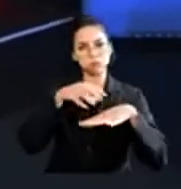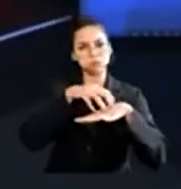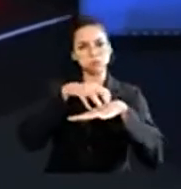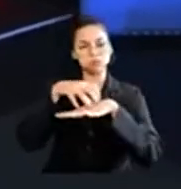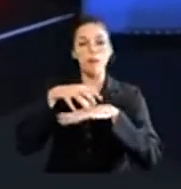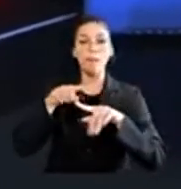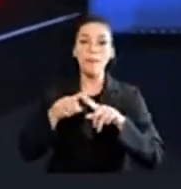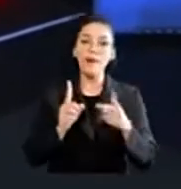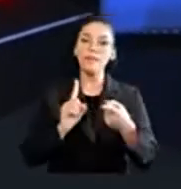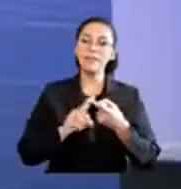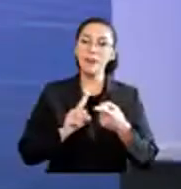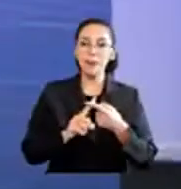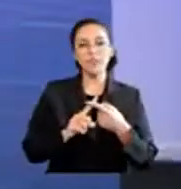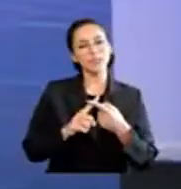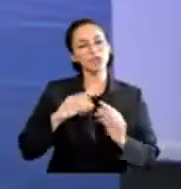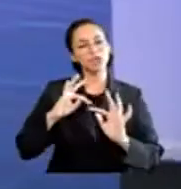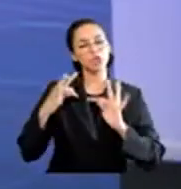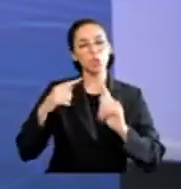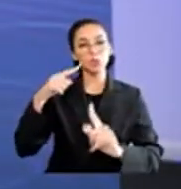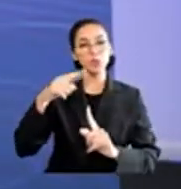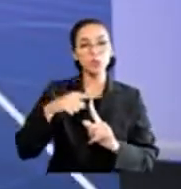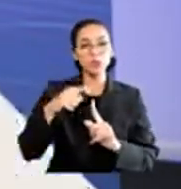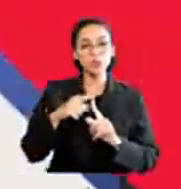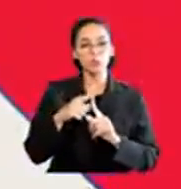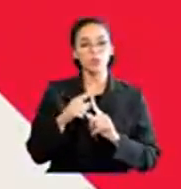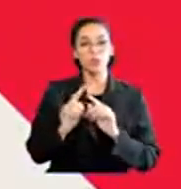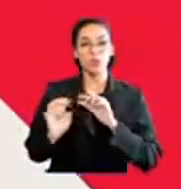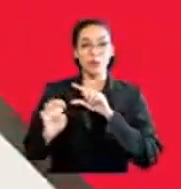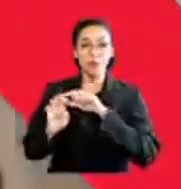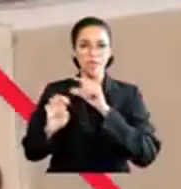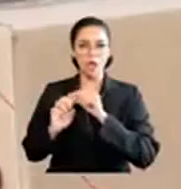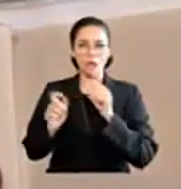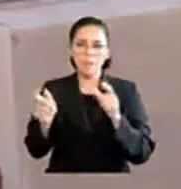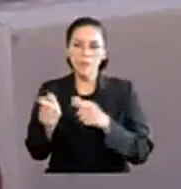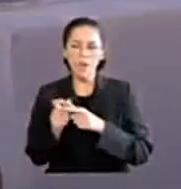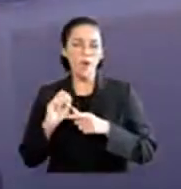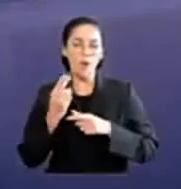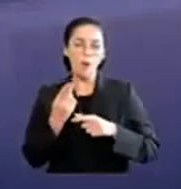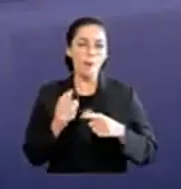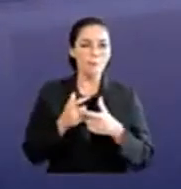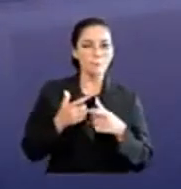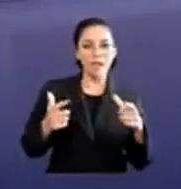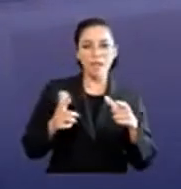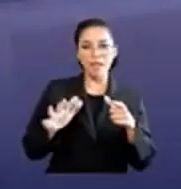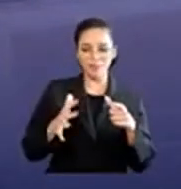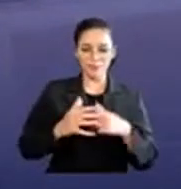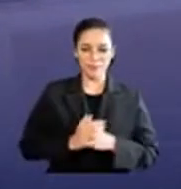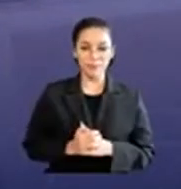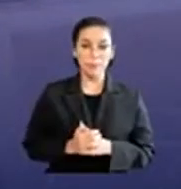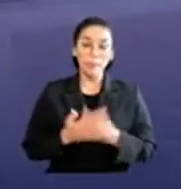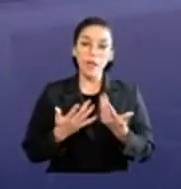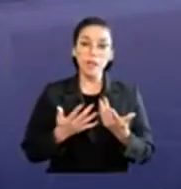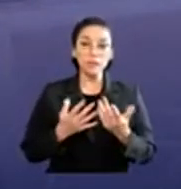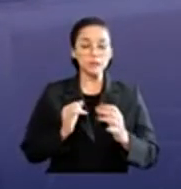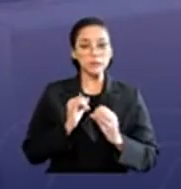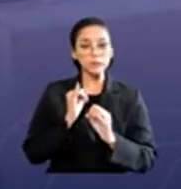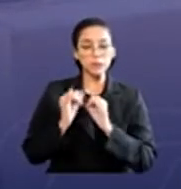e médio empresário. No e-commerce ou no delivery, nós encontramos padarias,